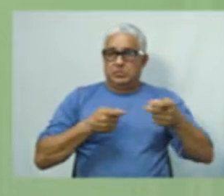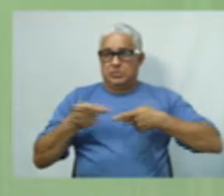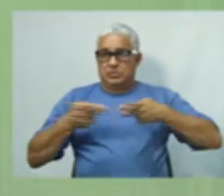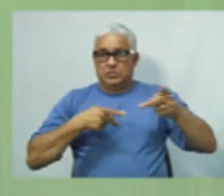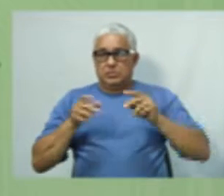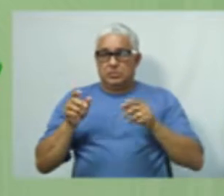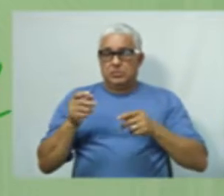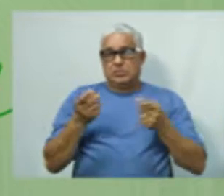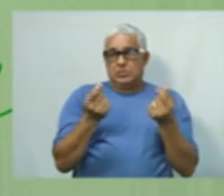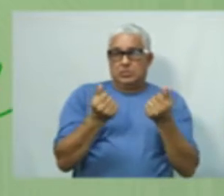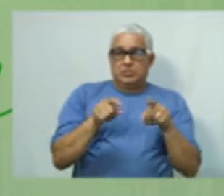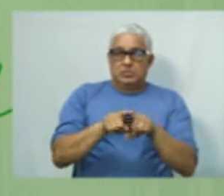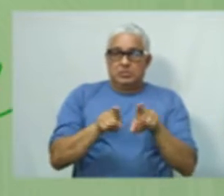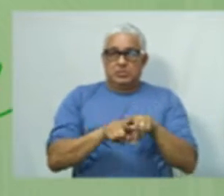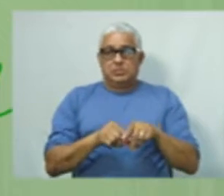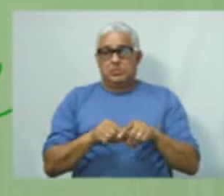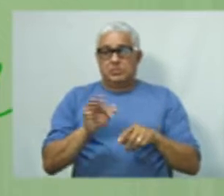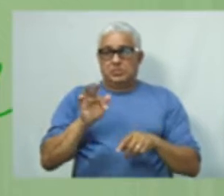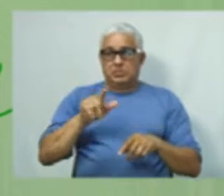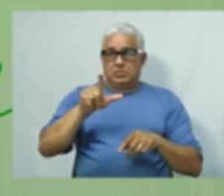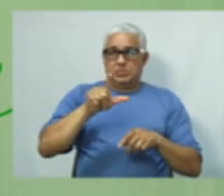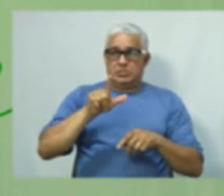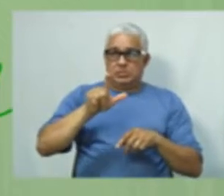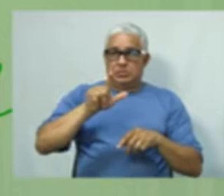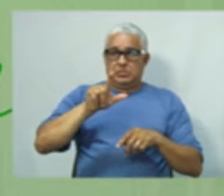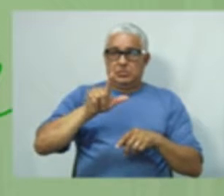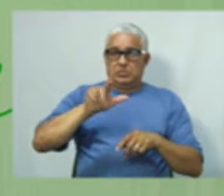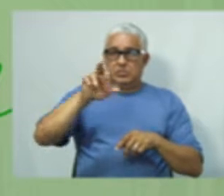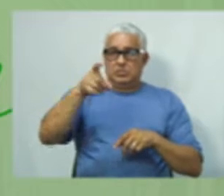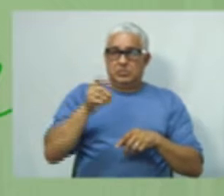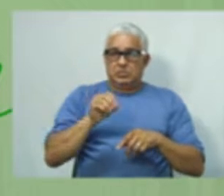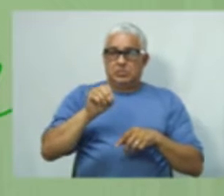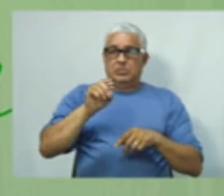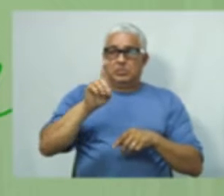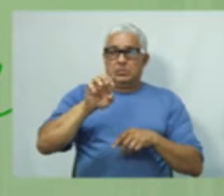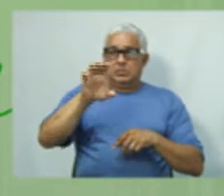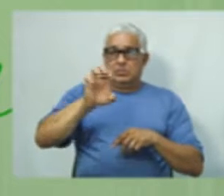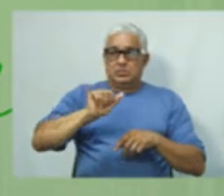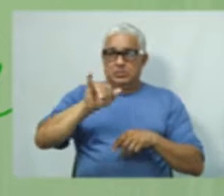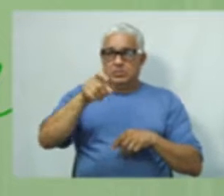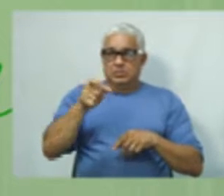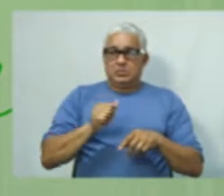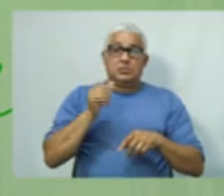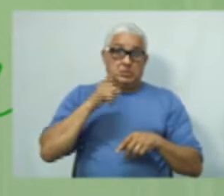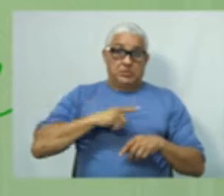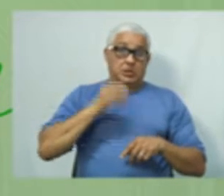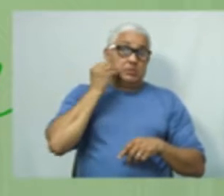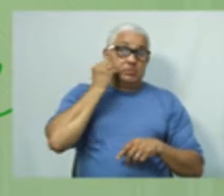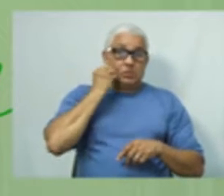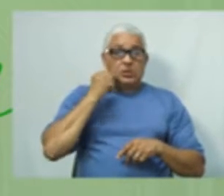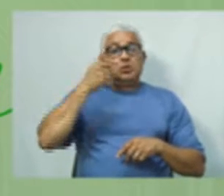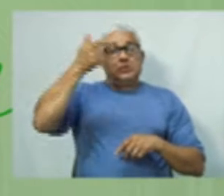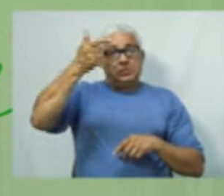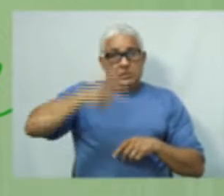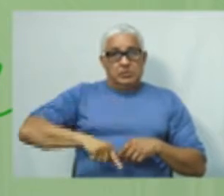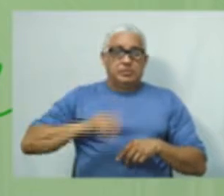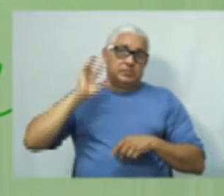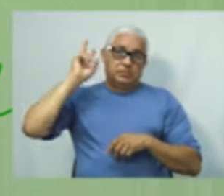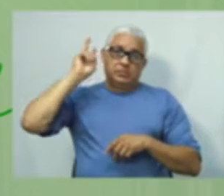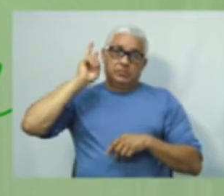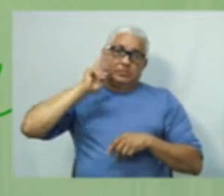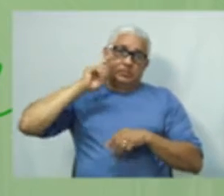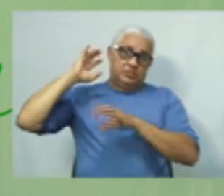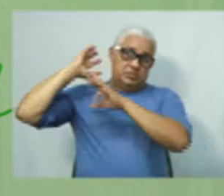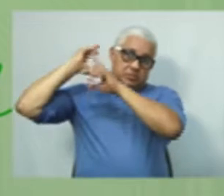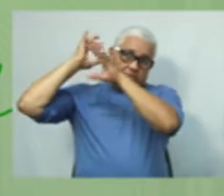controle e fluxo de caixa. Então aí nós vamos ter a oportunidade de navegar novamente